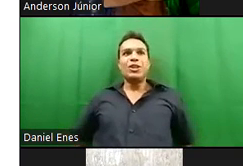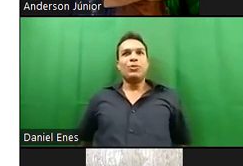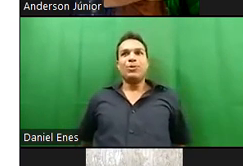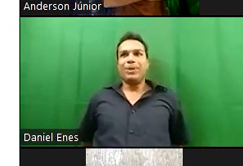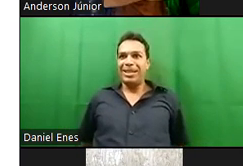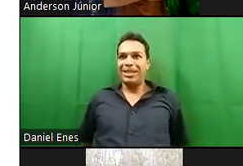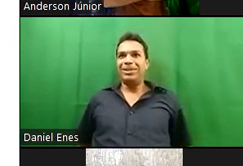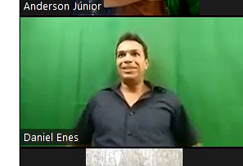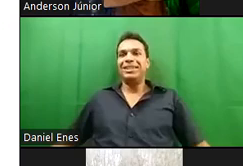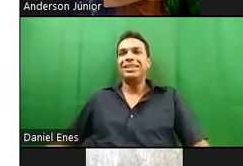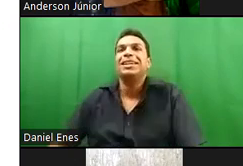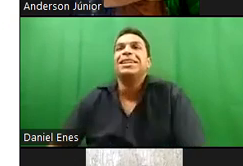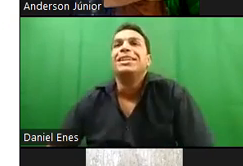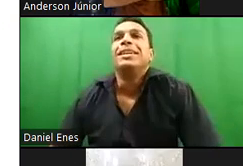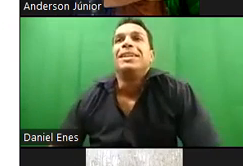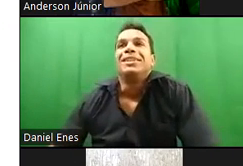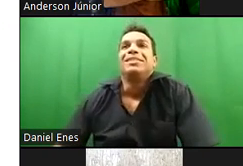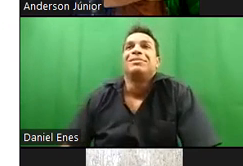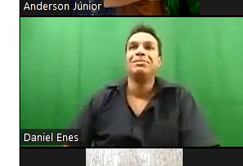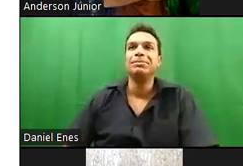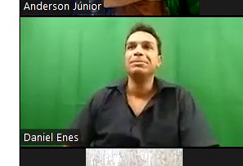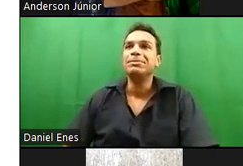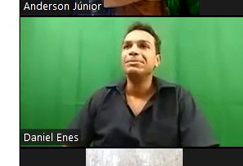O Rogério tá ligando a câmera.